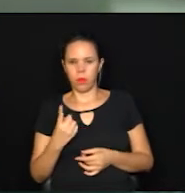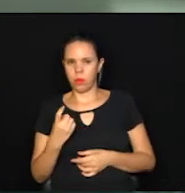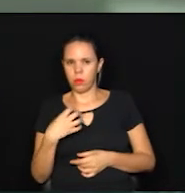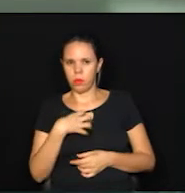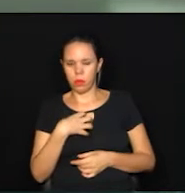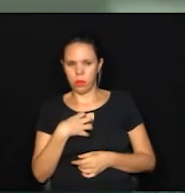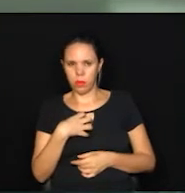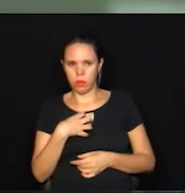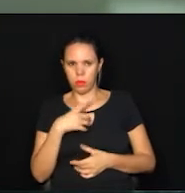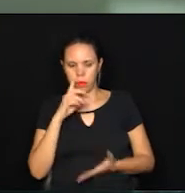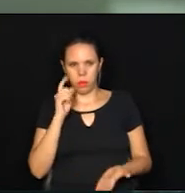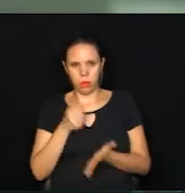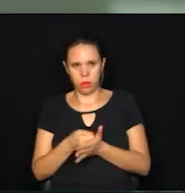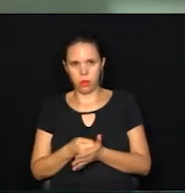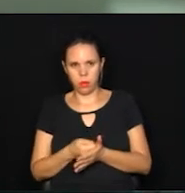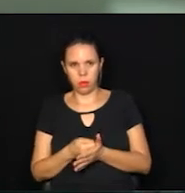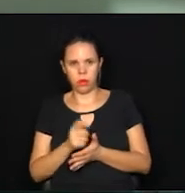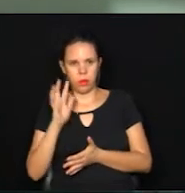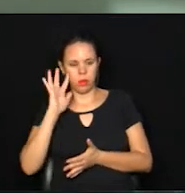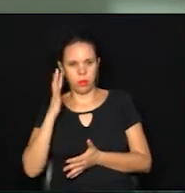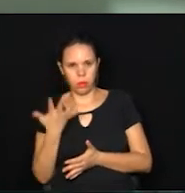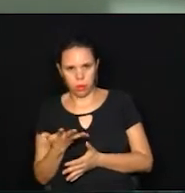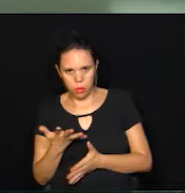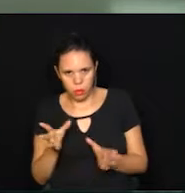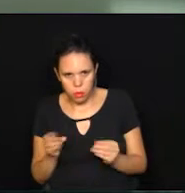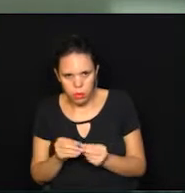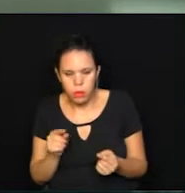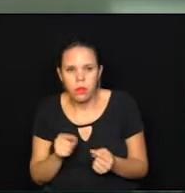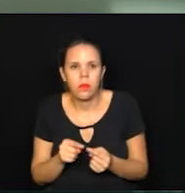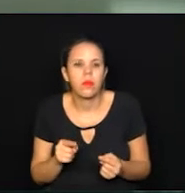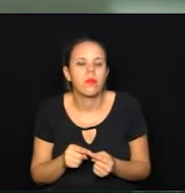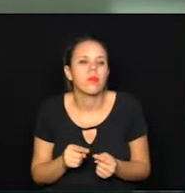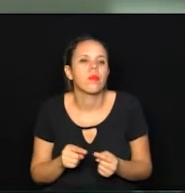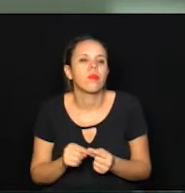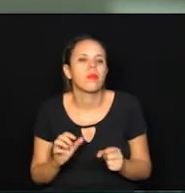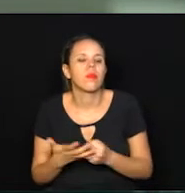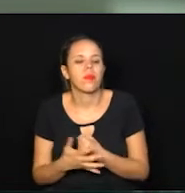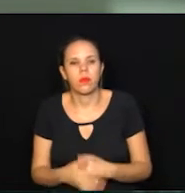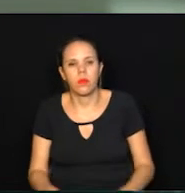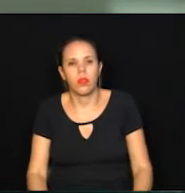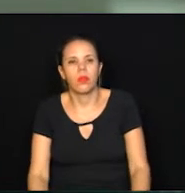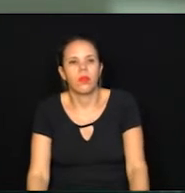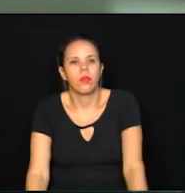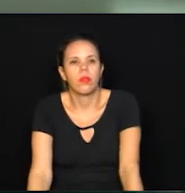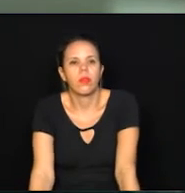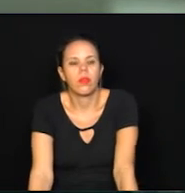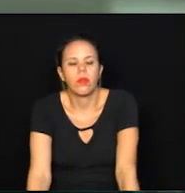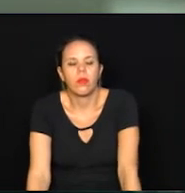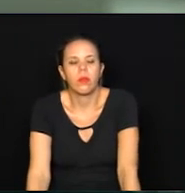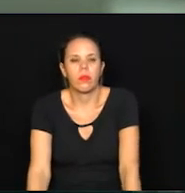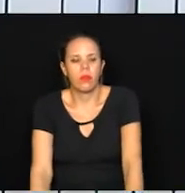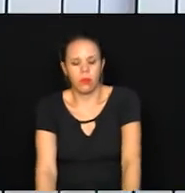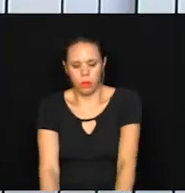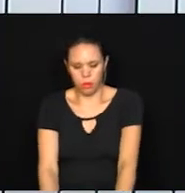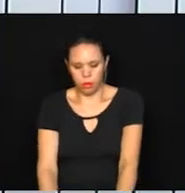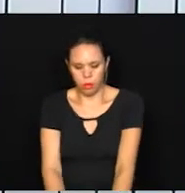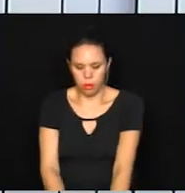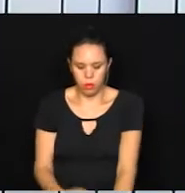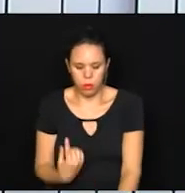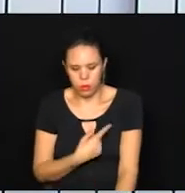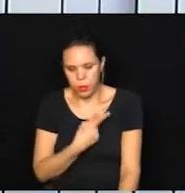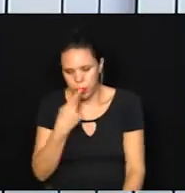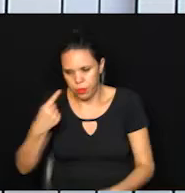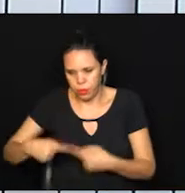forma de garantir uma solução definitiva para essa pandemia. Agora, Guilherme, a gente está falando da